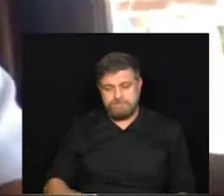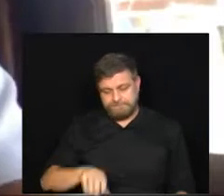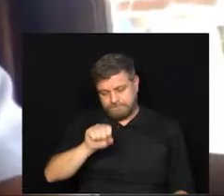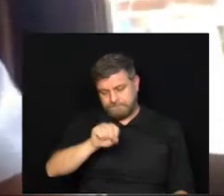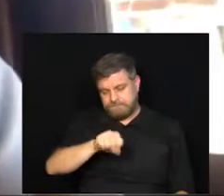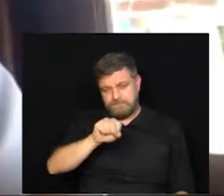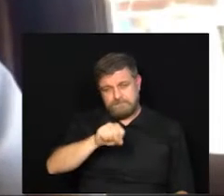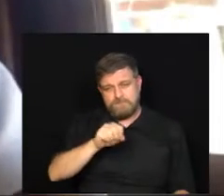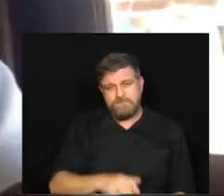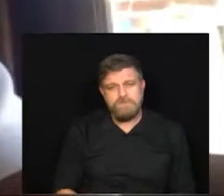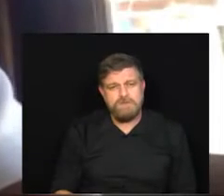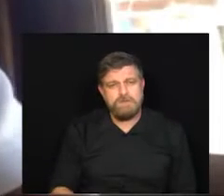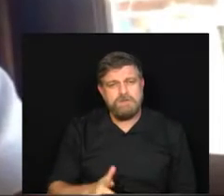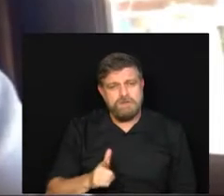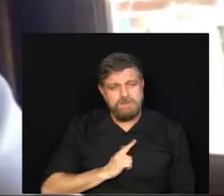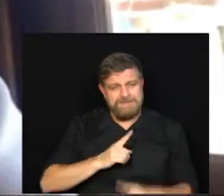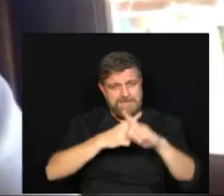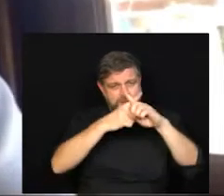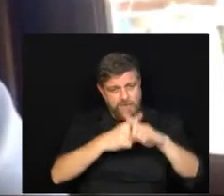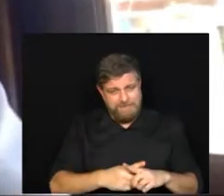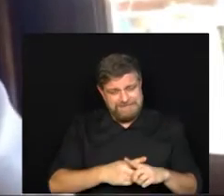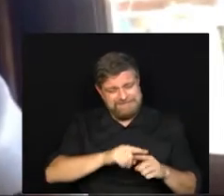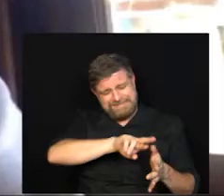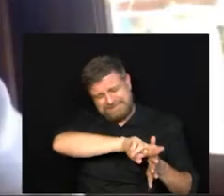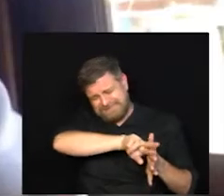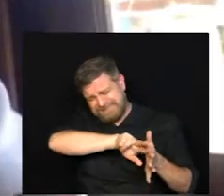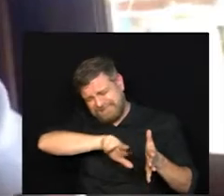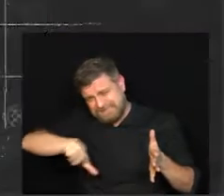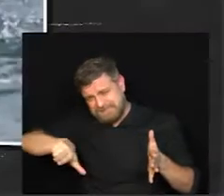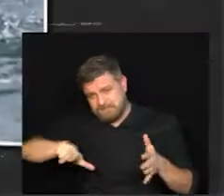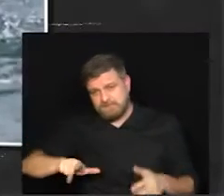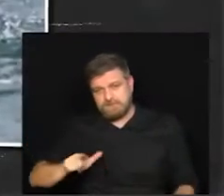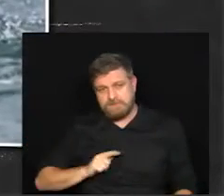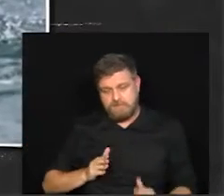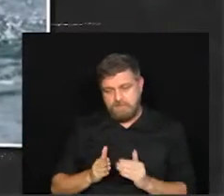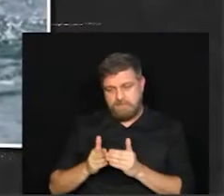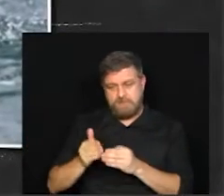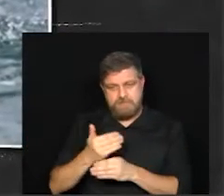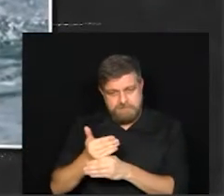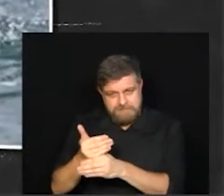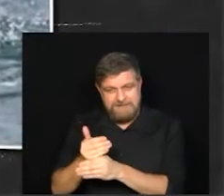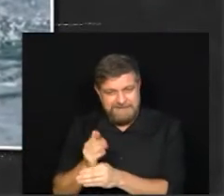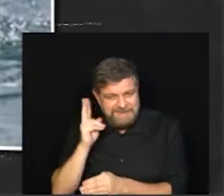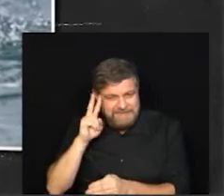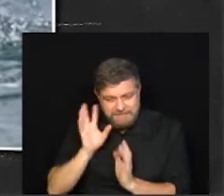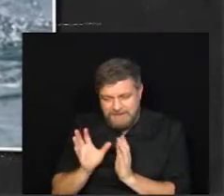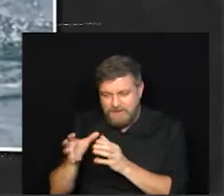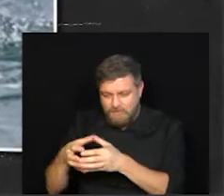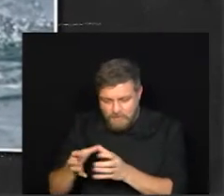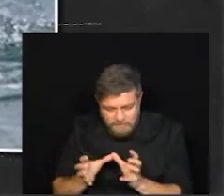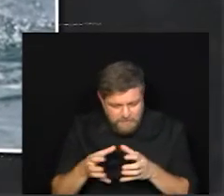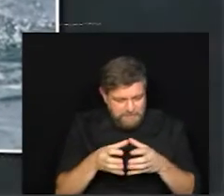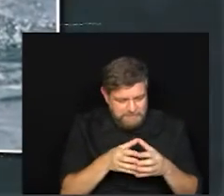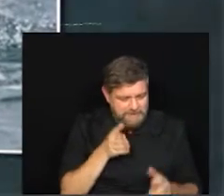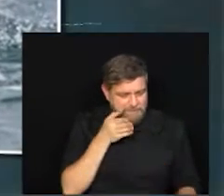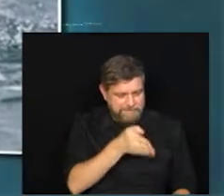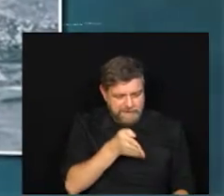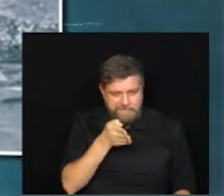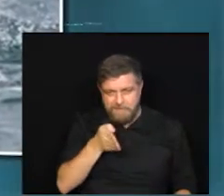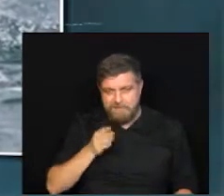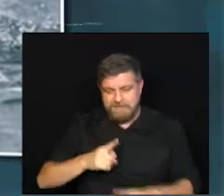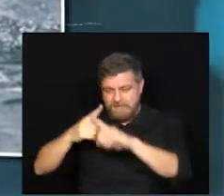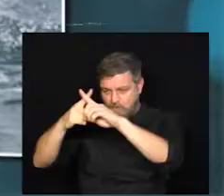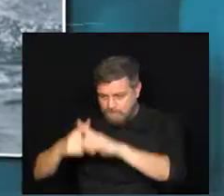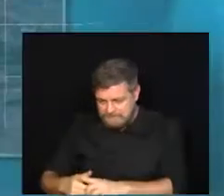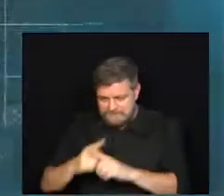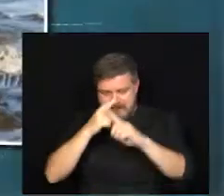Sim. Tem muitas competições. Por navegar em diversas classes, tem muitas competições.